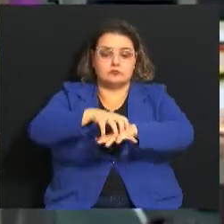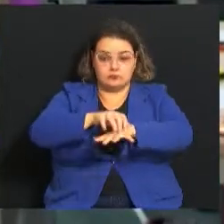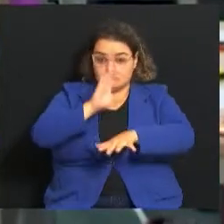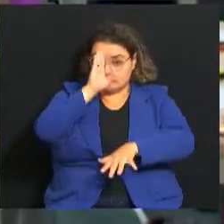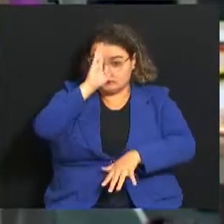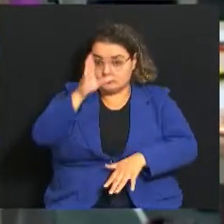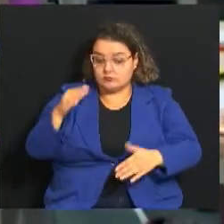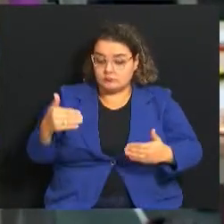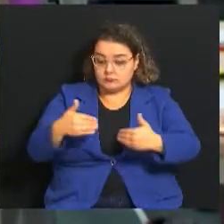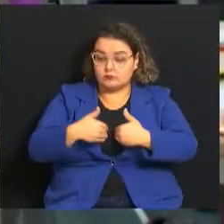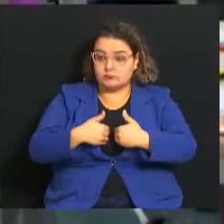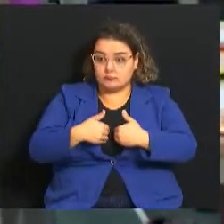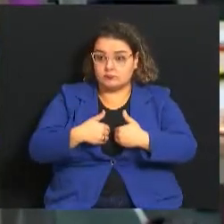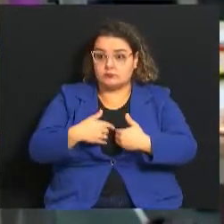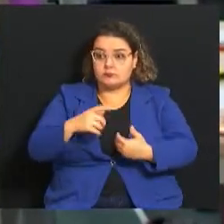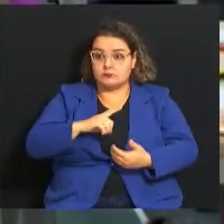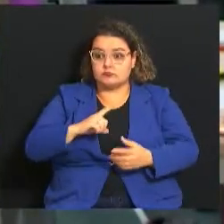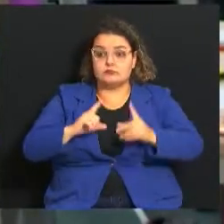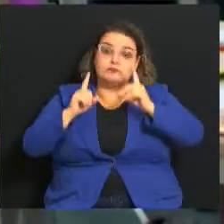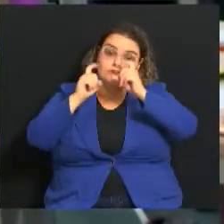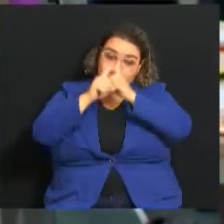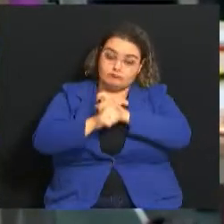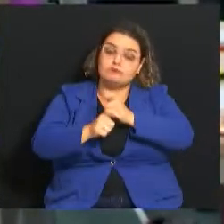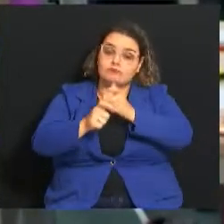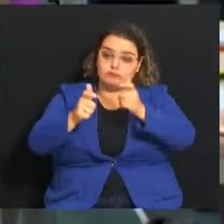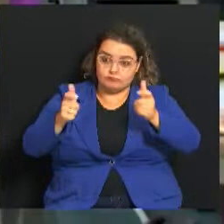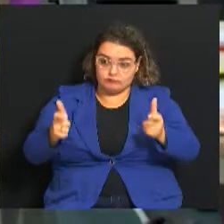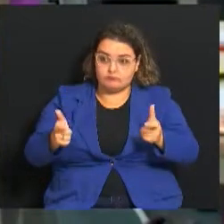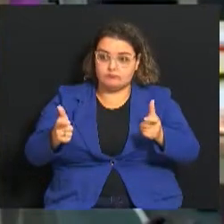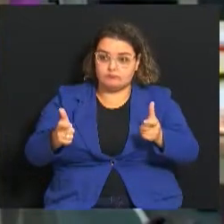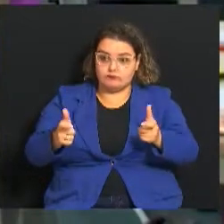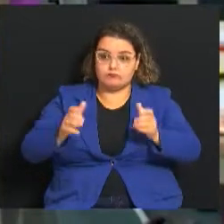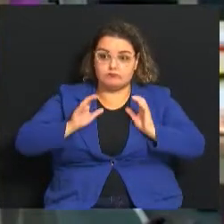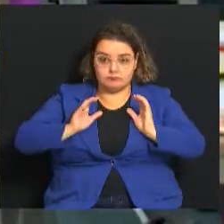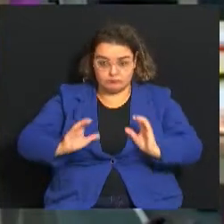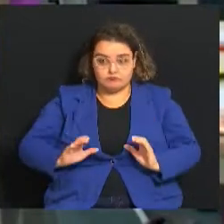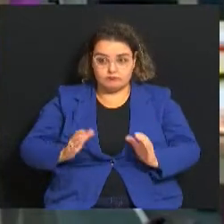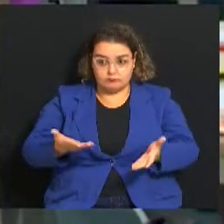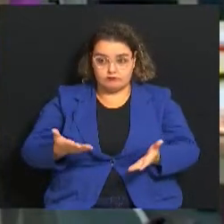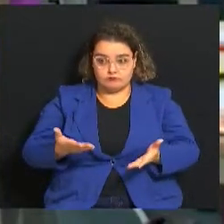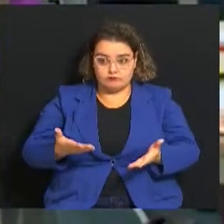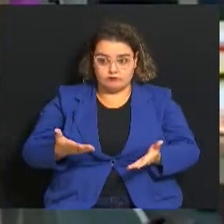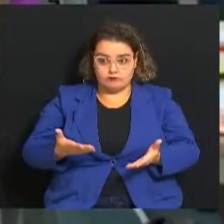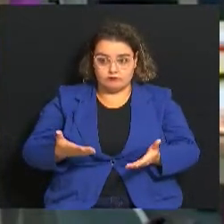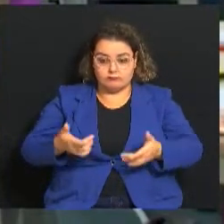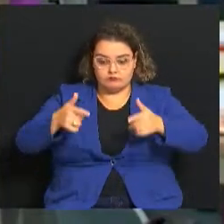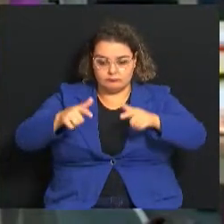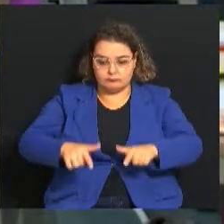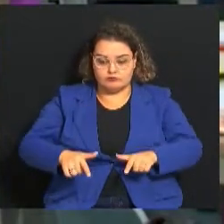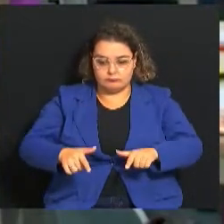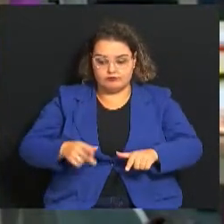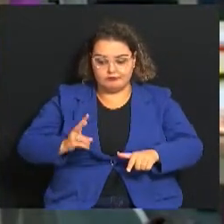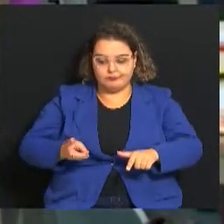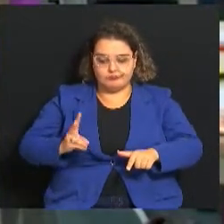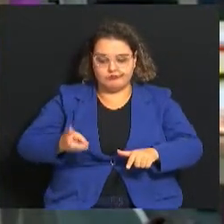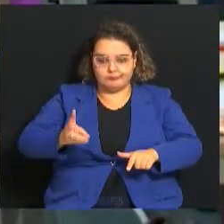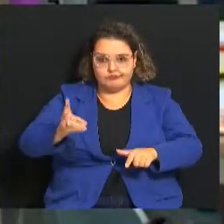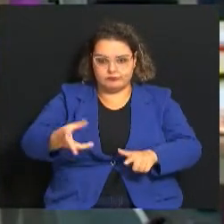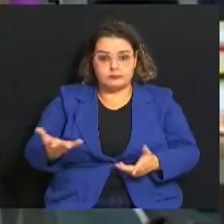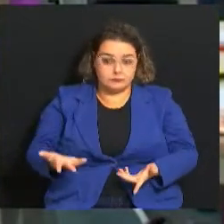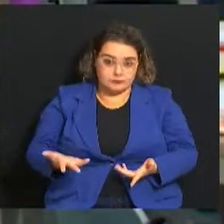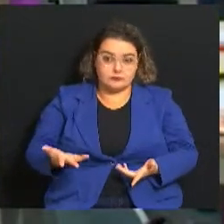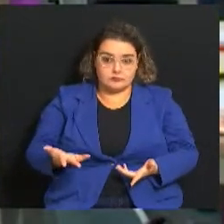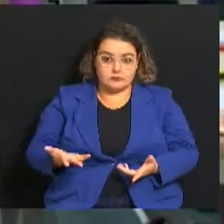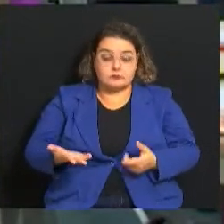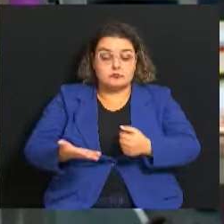que os autistas têm uma dificuldade muito grande de se comportarem, sabe, por muito tempo no mesmo lugar. Então, com base